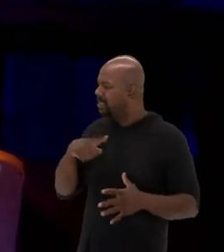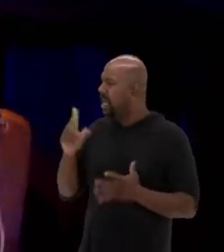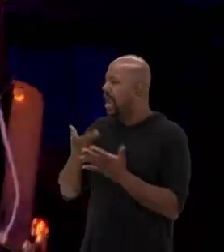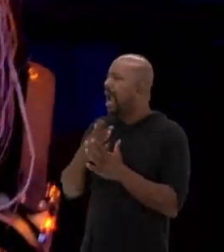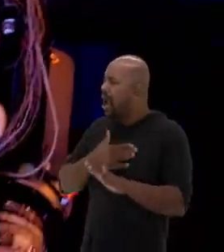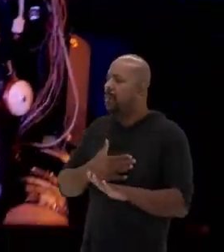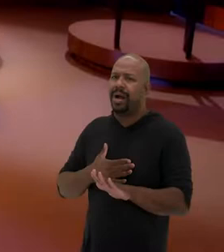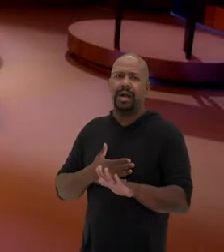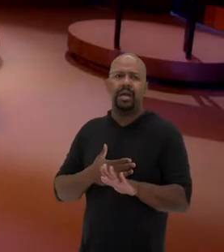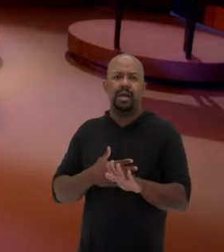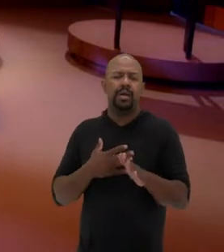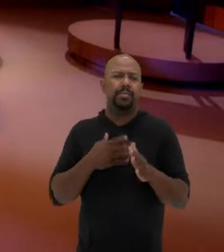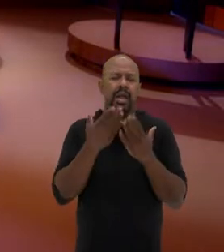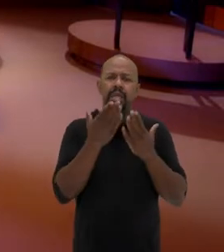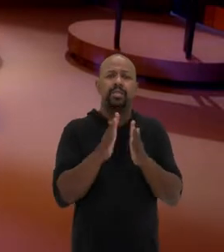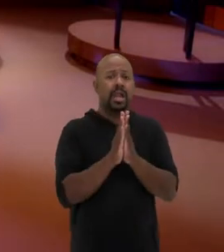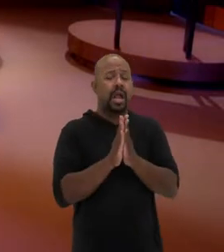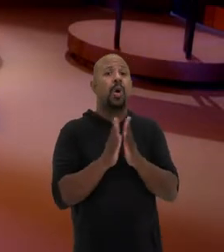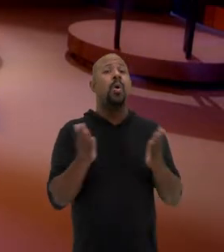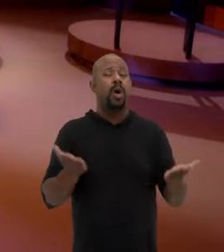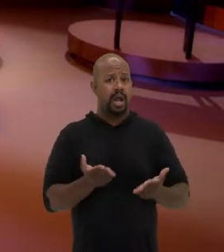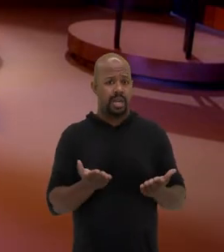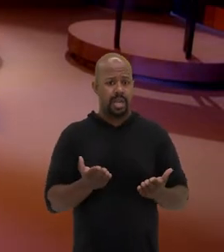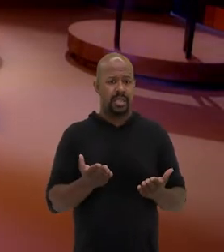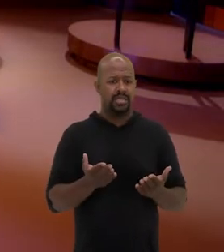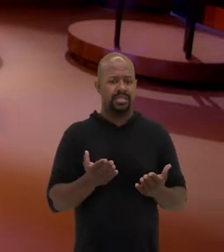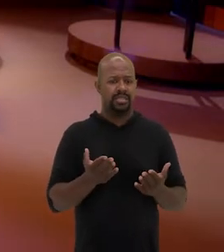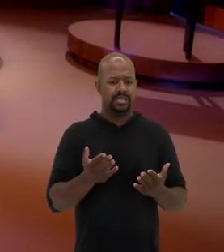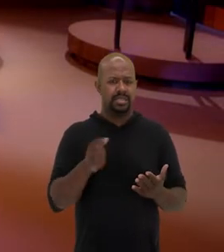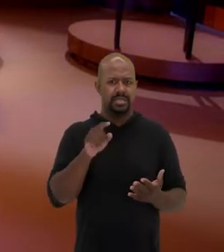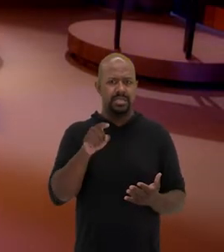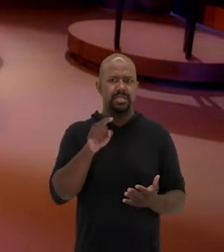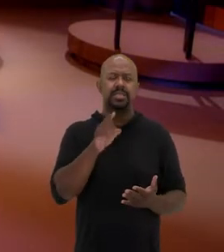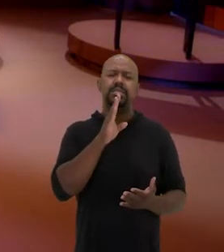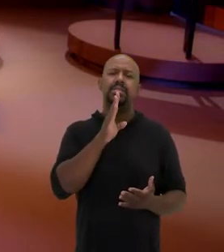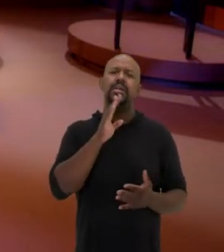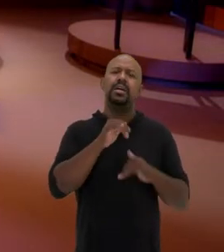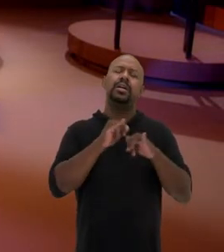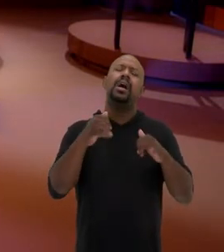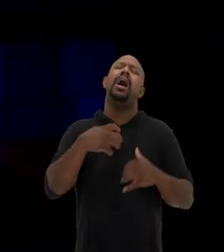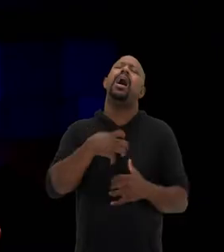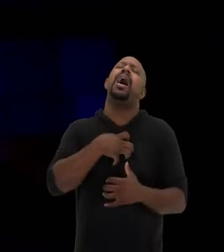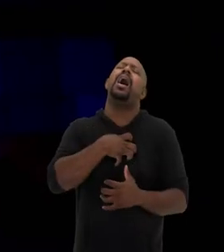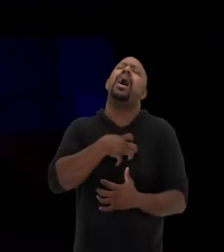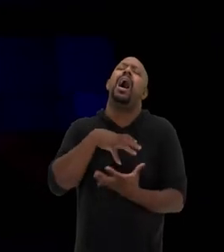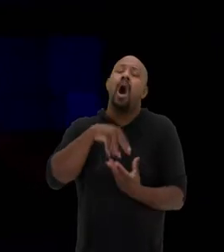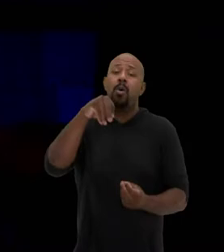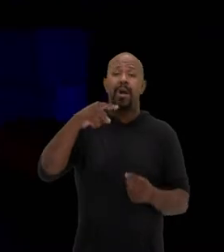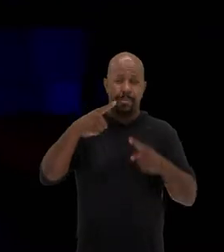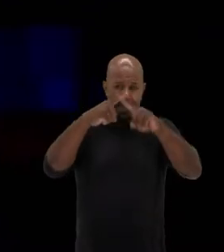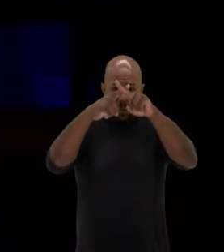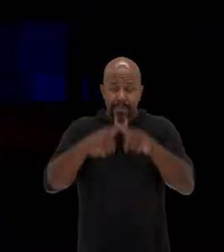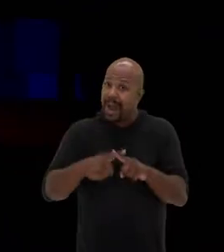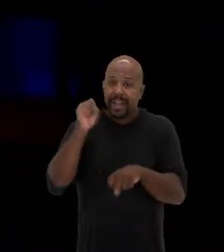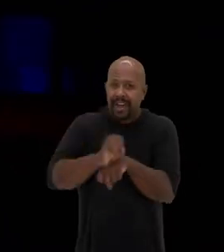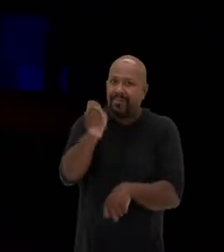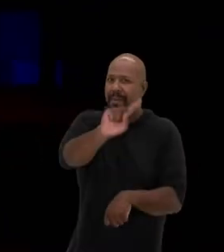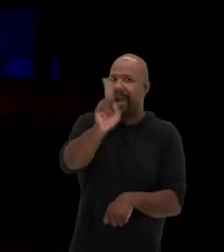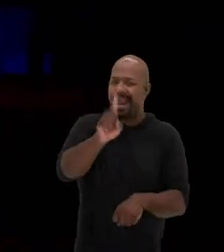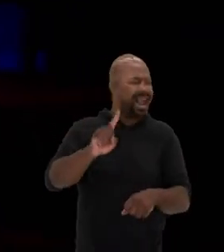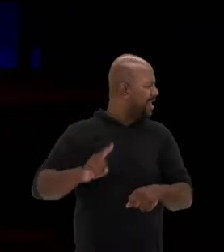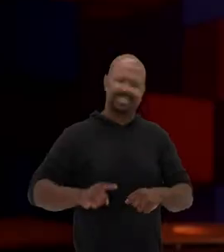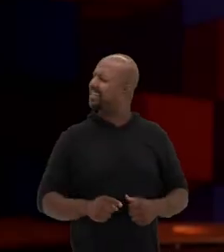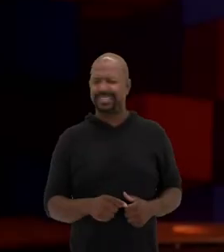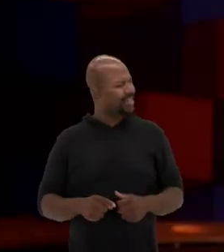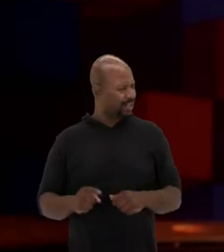a calma. Quero agora tocar no fundo de vossas almas. A competição não vai parar!